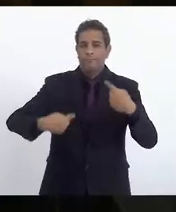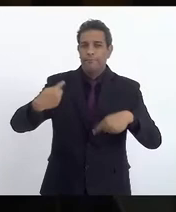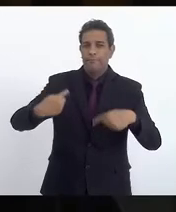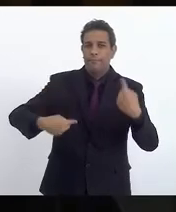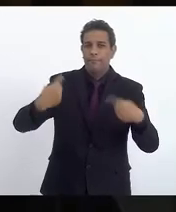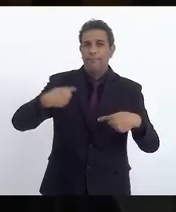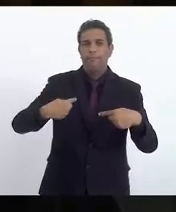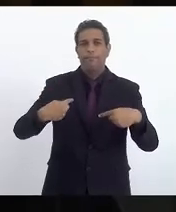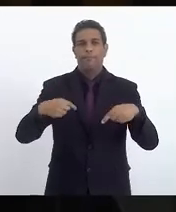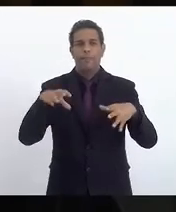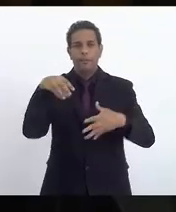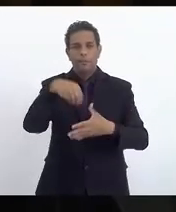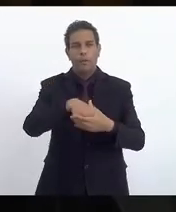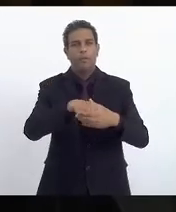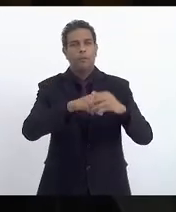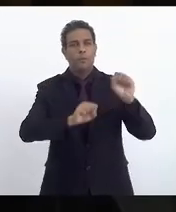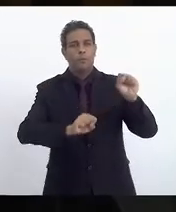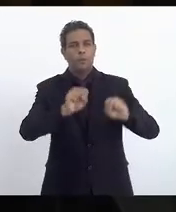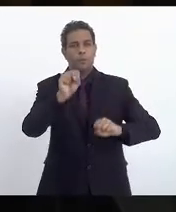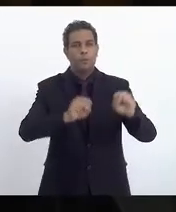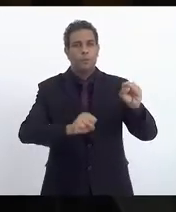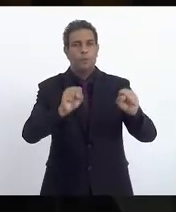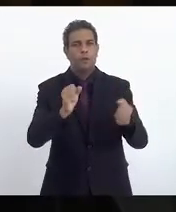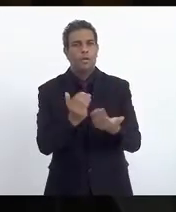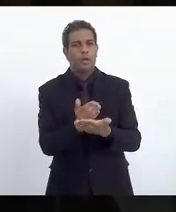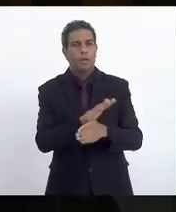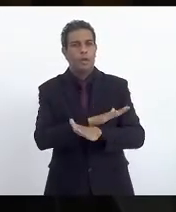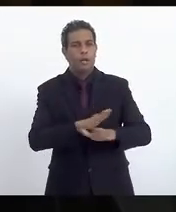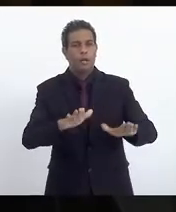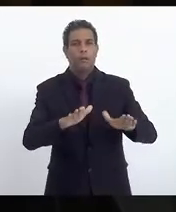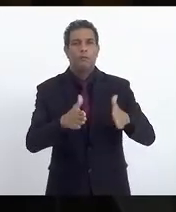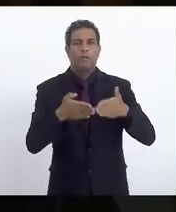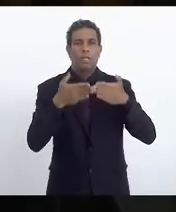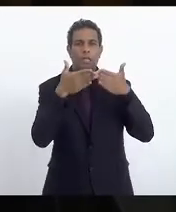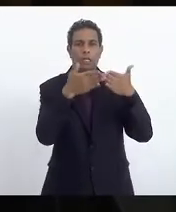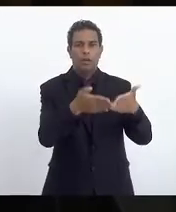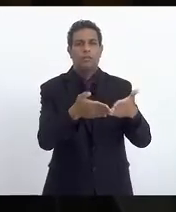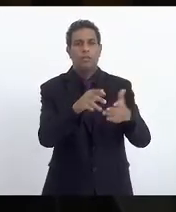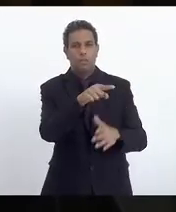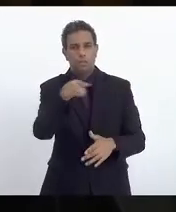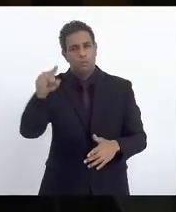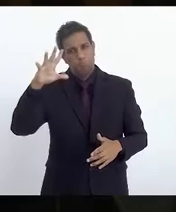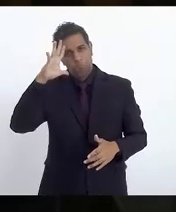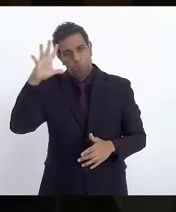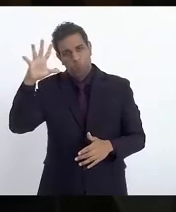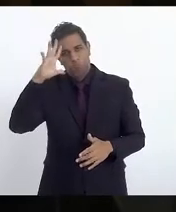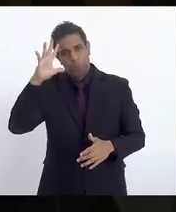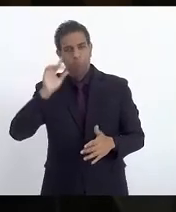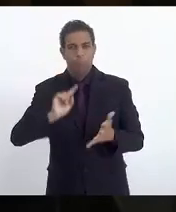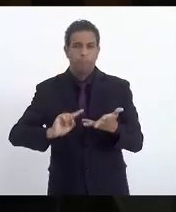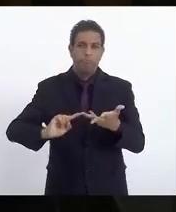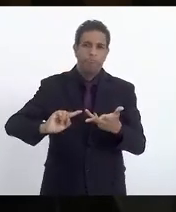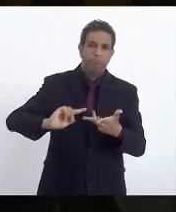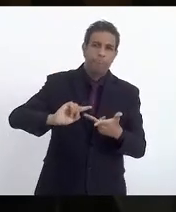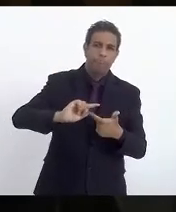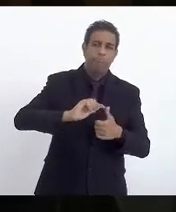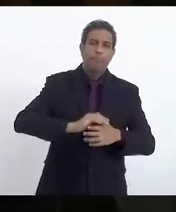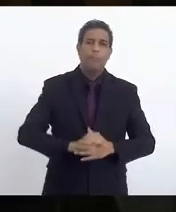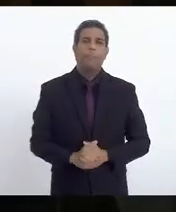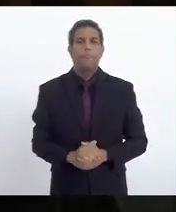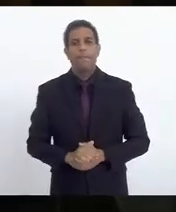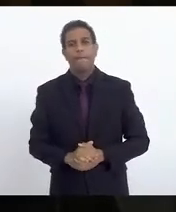de indústria naval acaba de vez aí mesmo que usar e blues